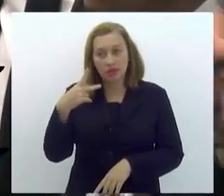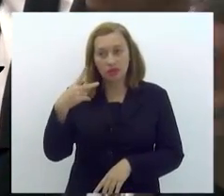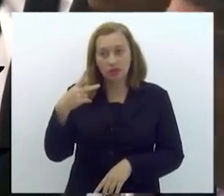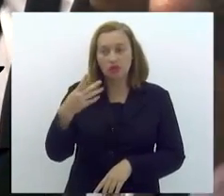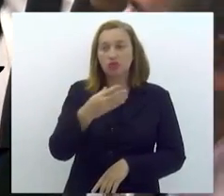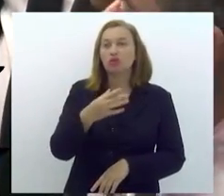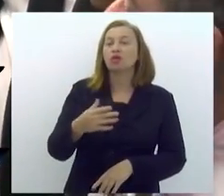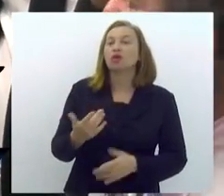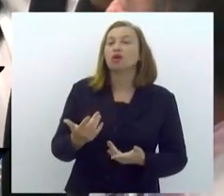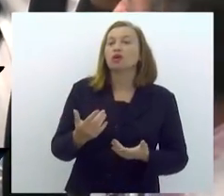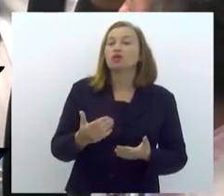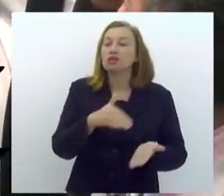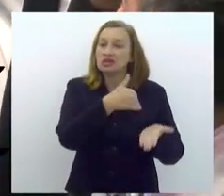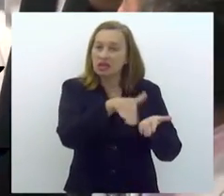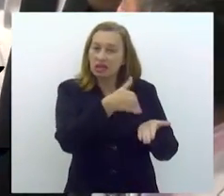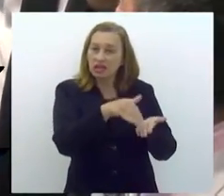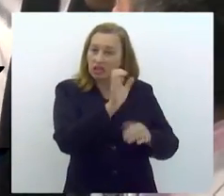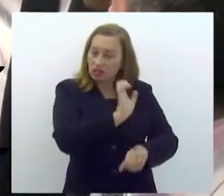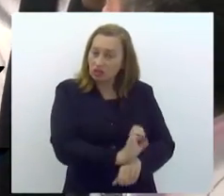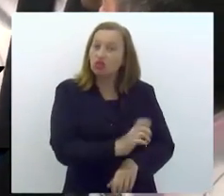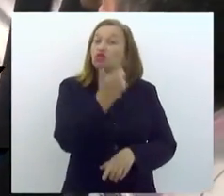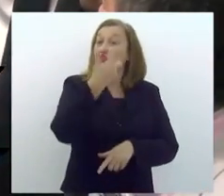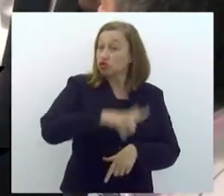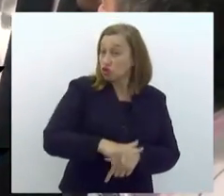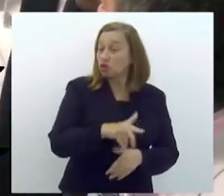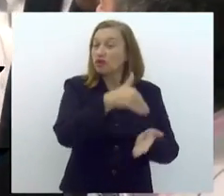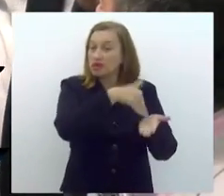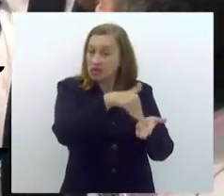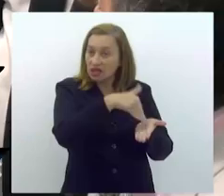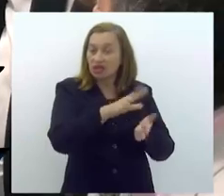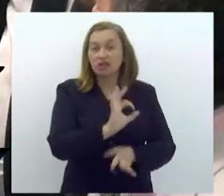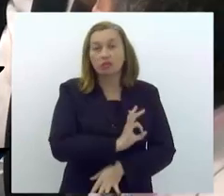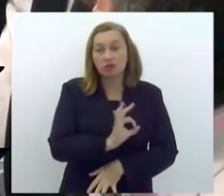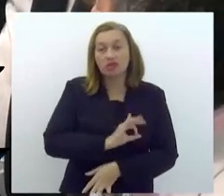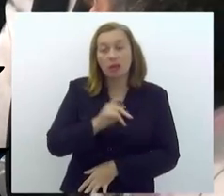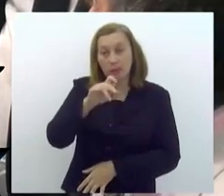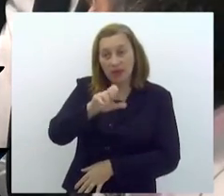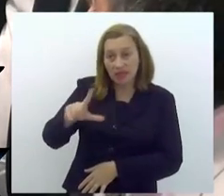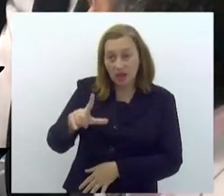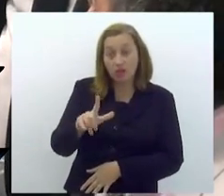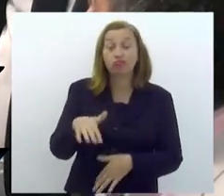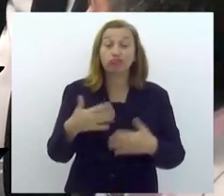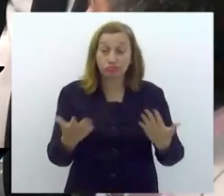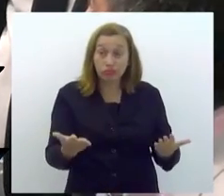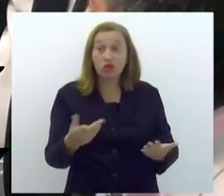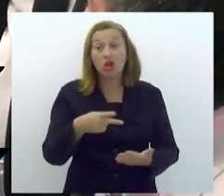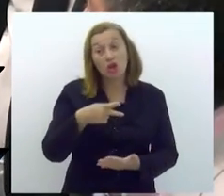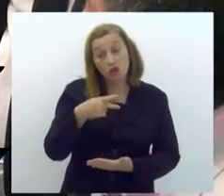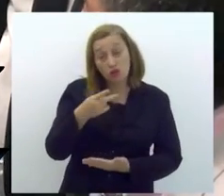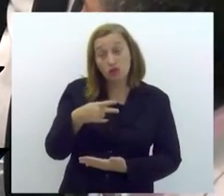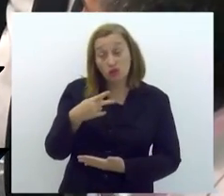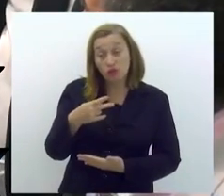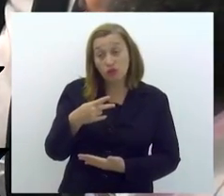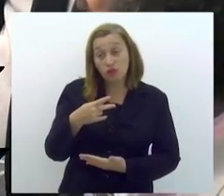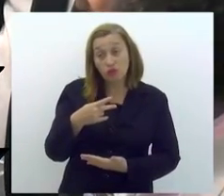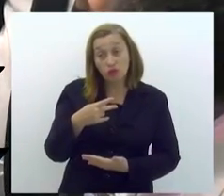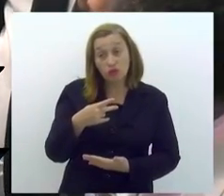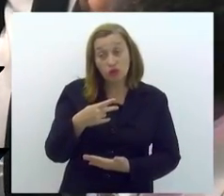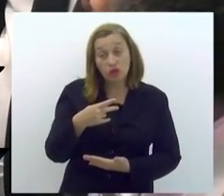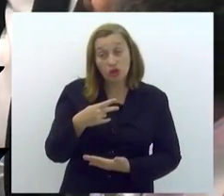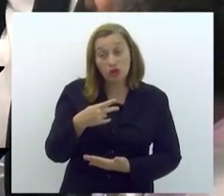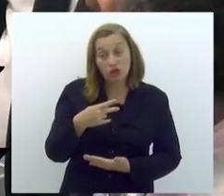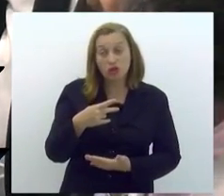secretário de estado no caso em especial mais uma vez a secretária da polícia penal a qual aqui eu faço é uma